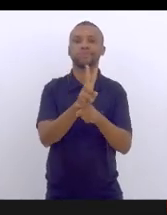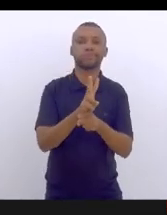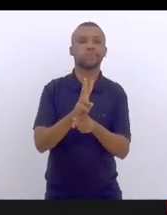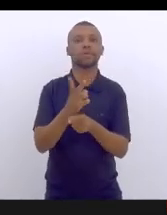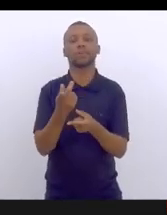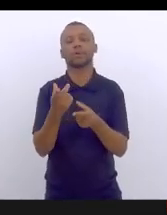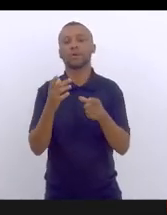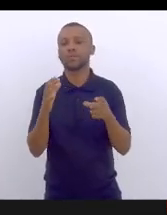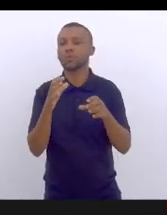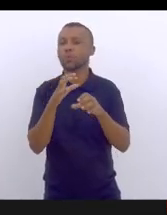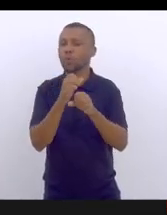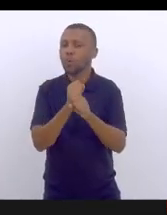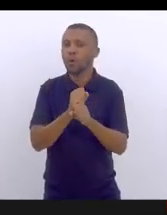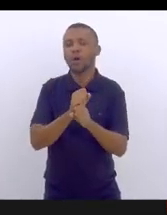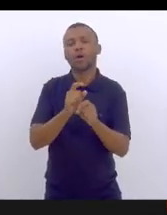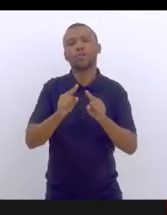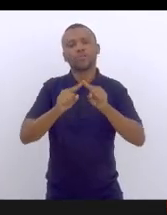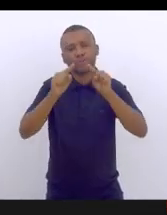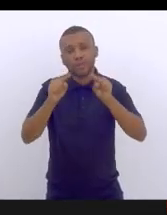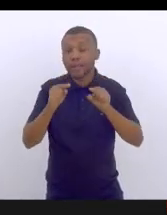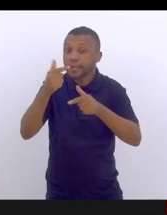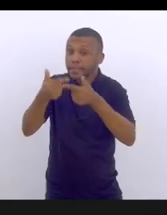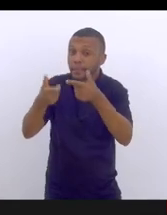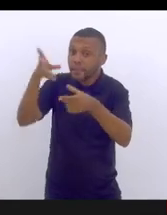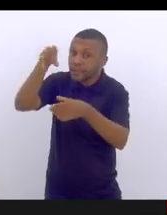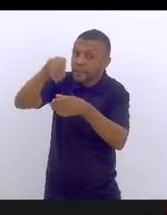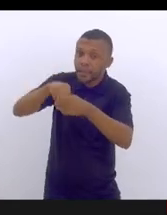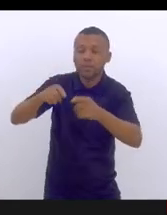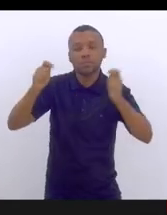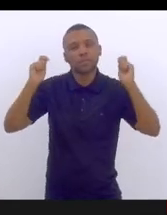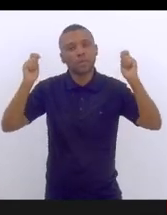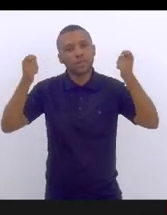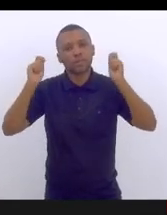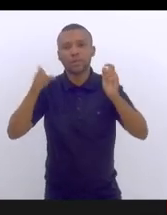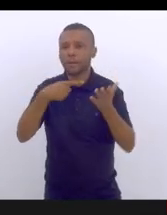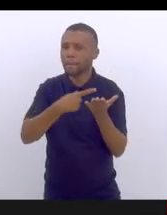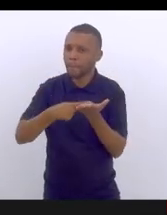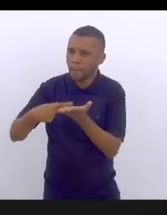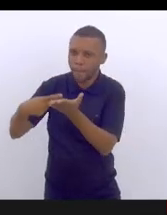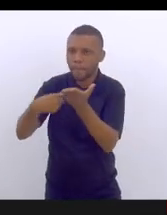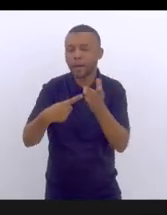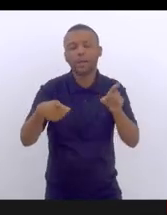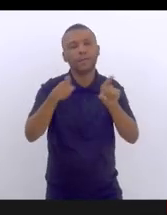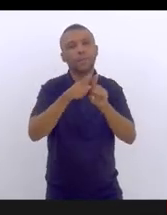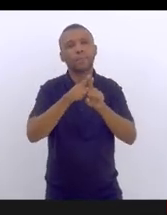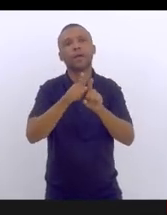quadros das organizadas. Também é muita atribuição que o pessoal